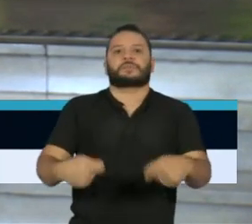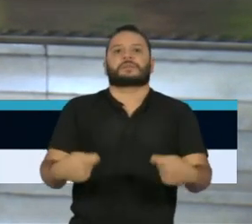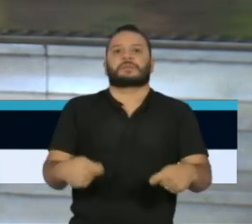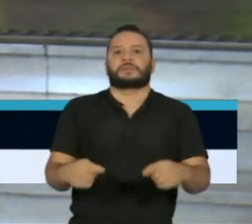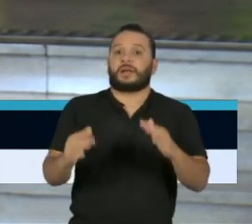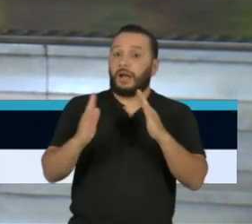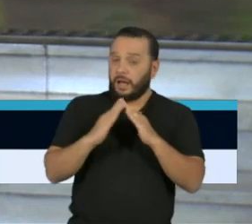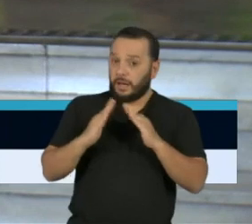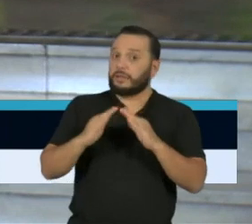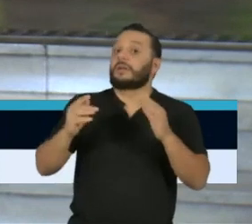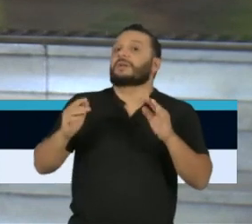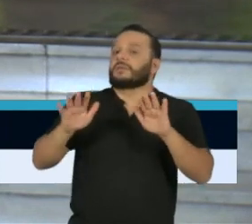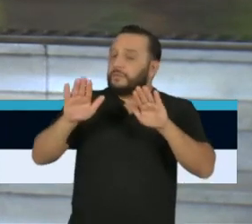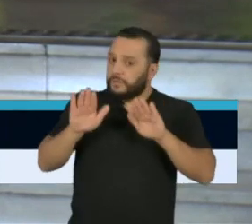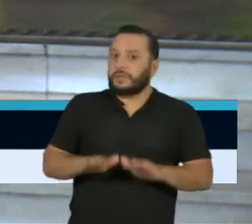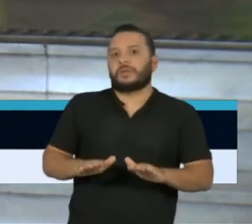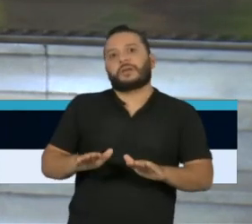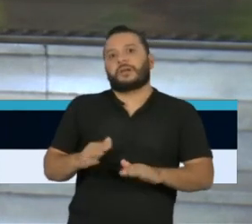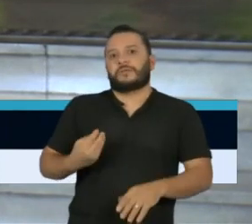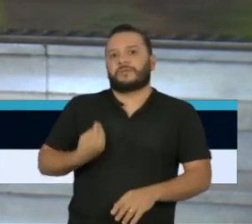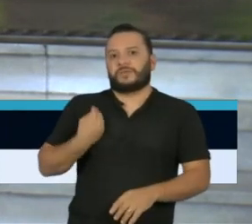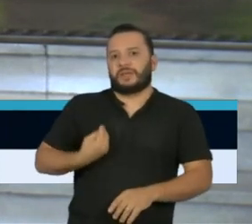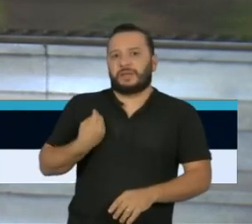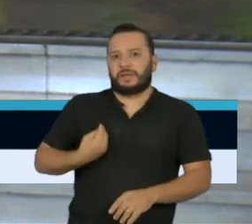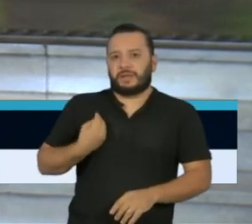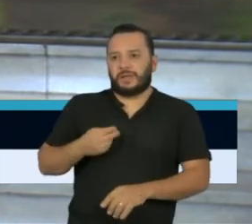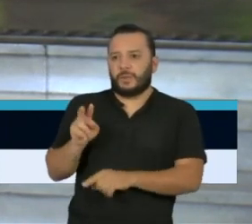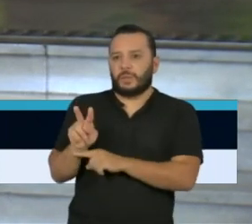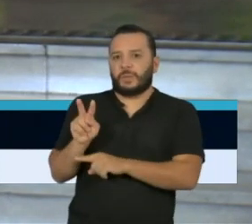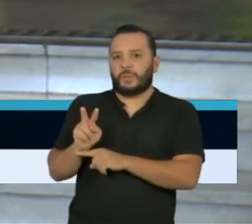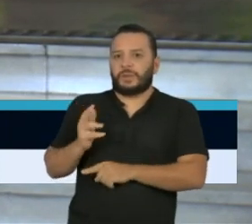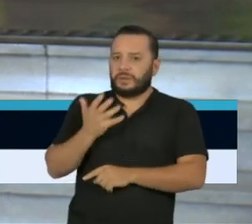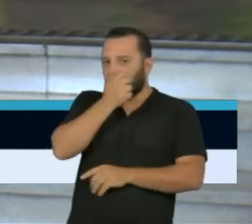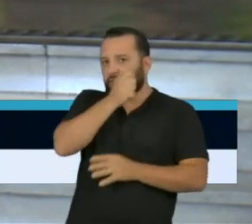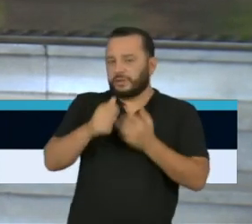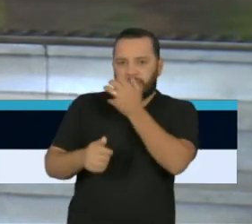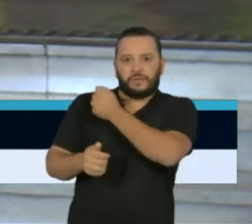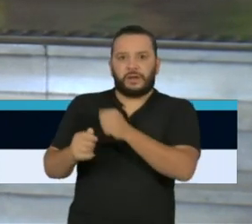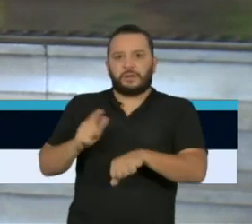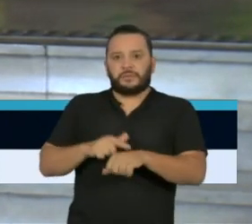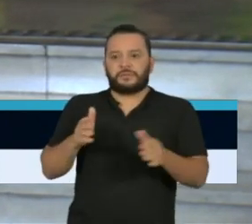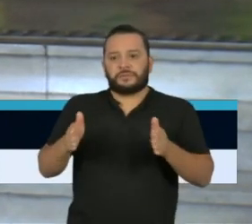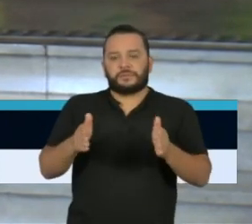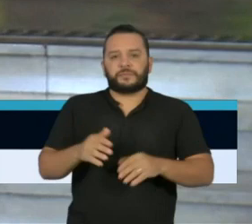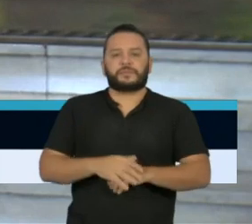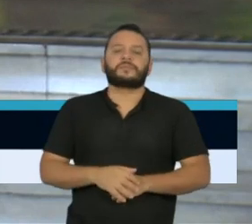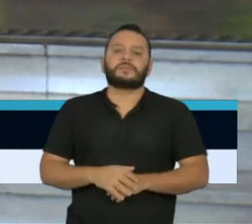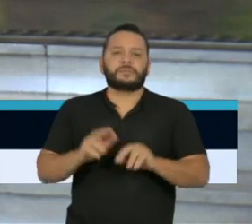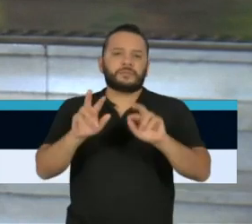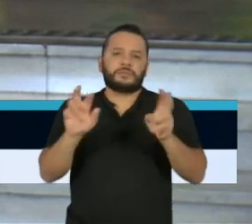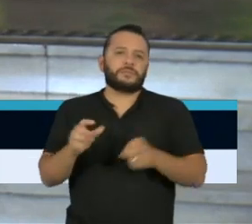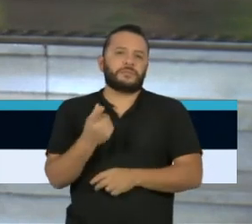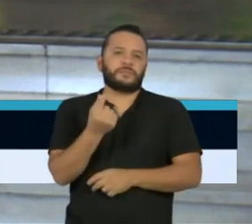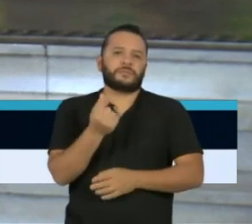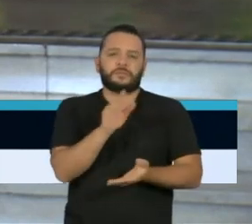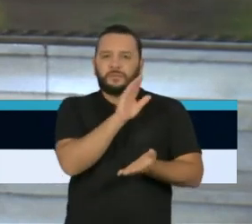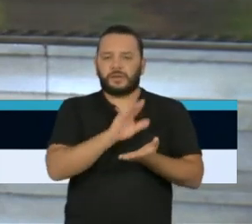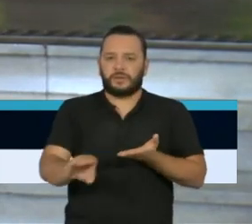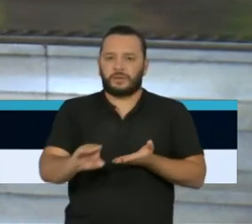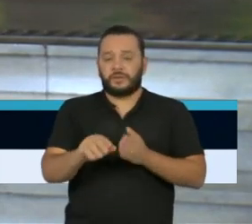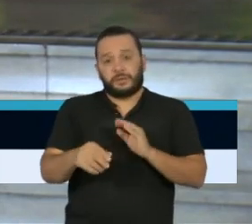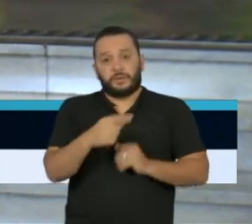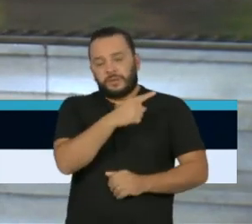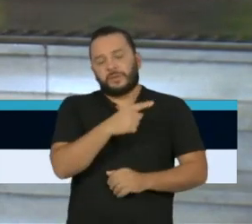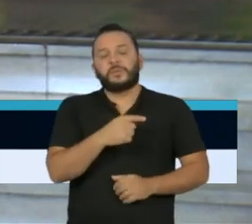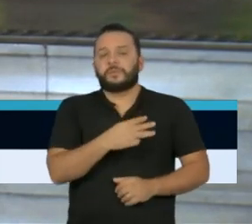a melhor forma de salvar vidas neste momento. Sobre a ajuda financeira, o que foi prometido pelo